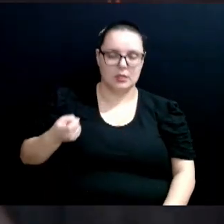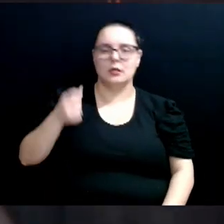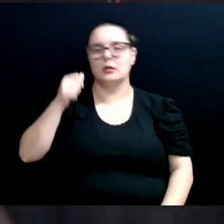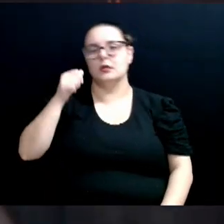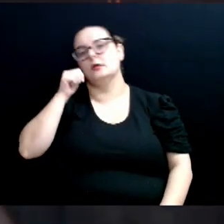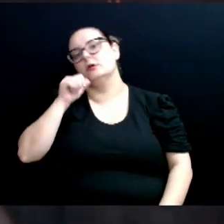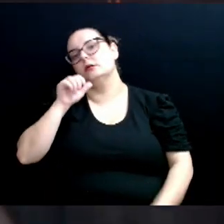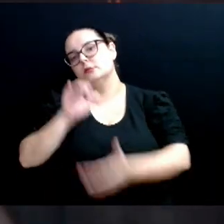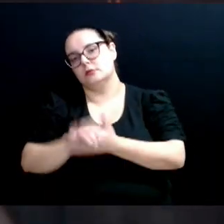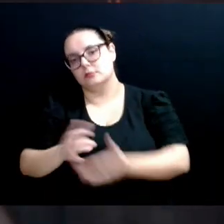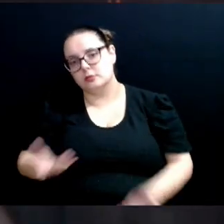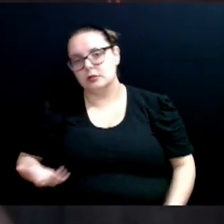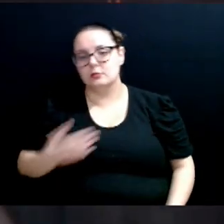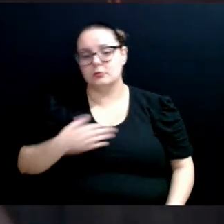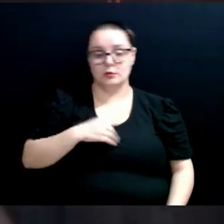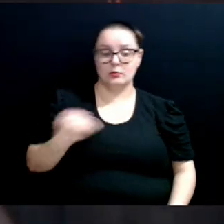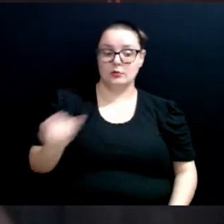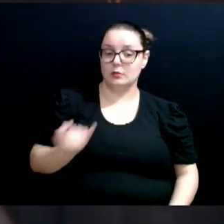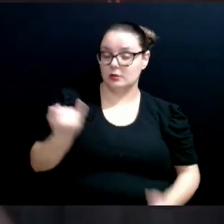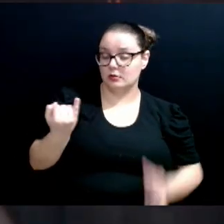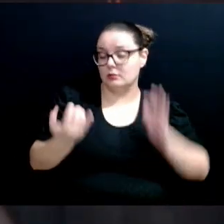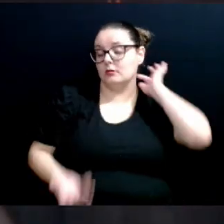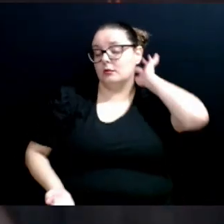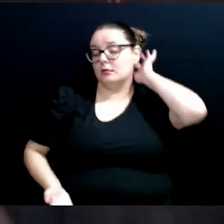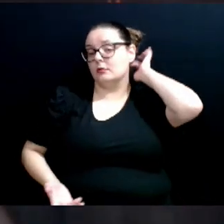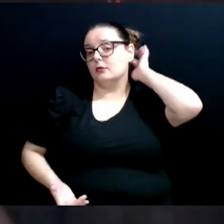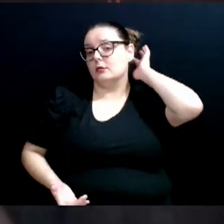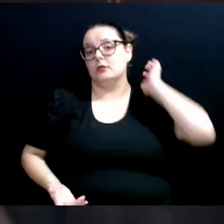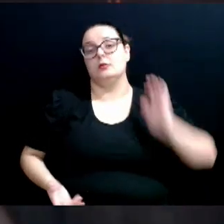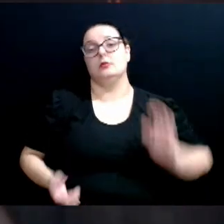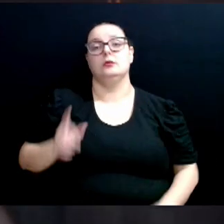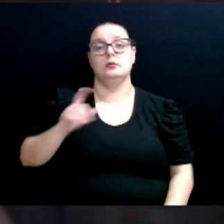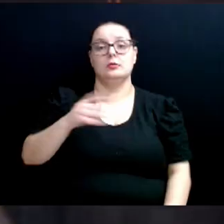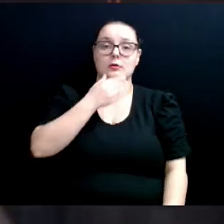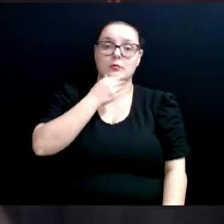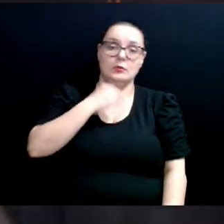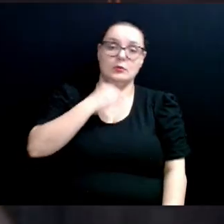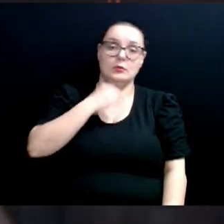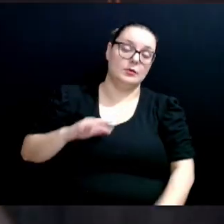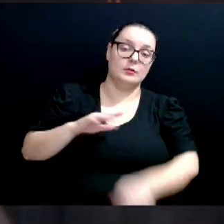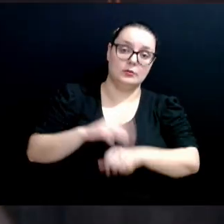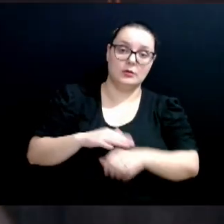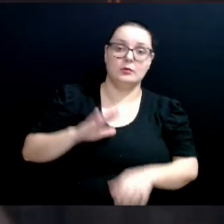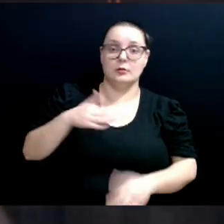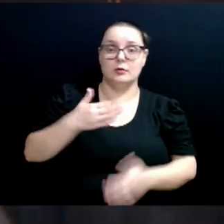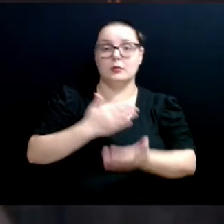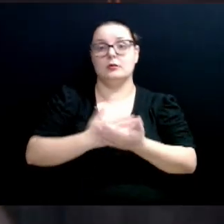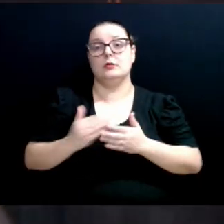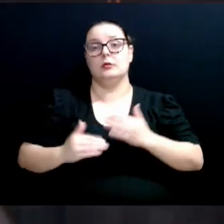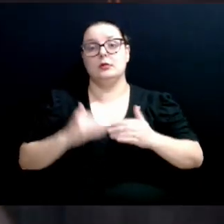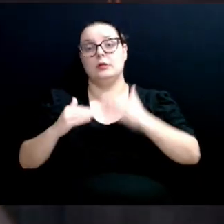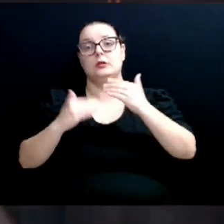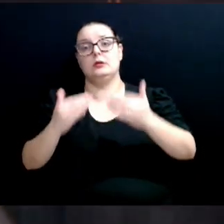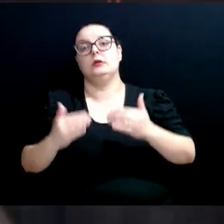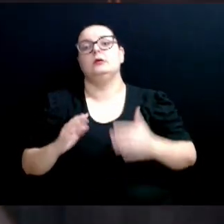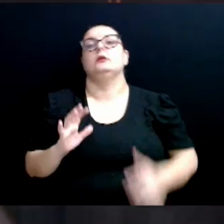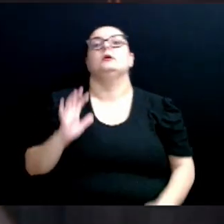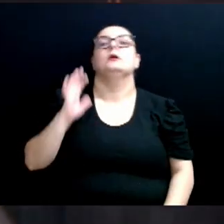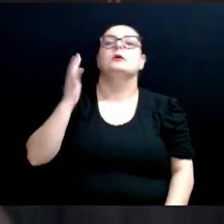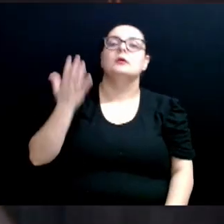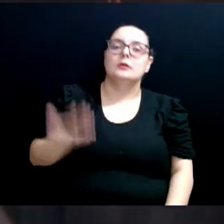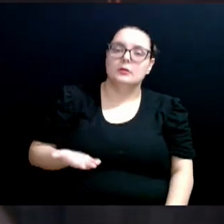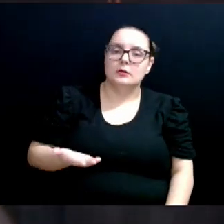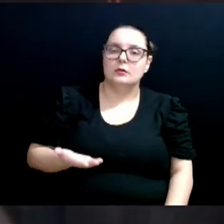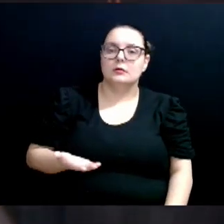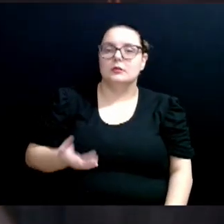muito importante, né, para mim. Então, desde o início, eu acho que quando essas construções acontecem, desde o início você